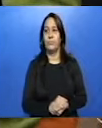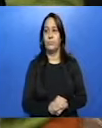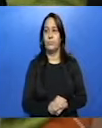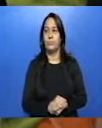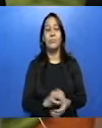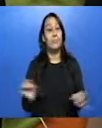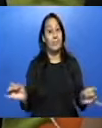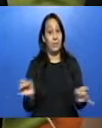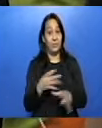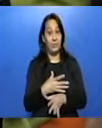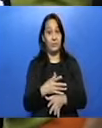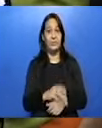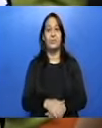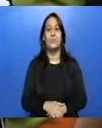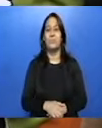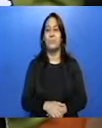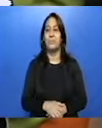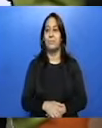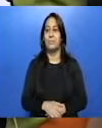Pronto?